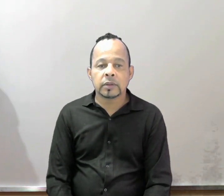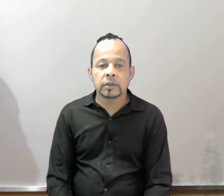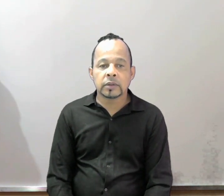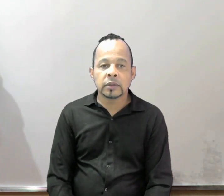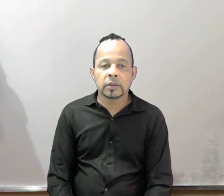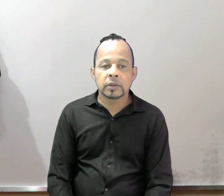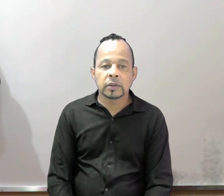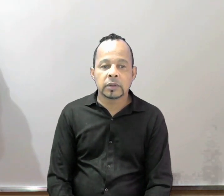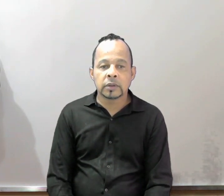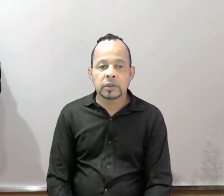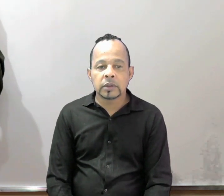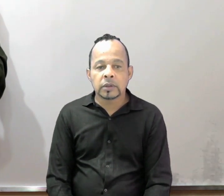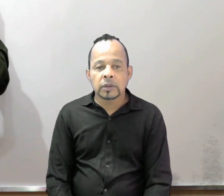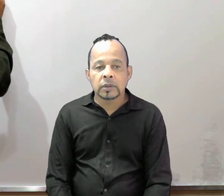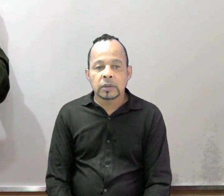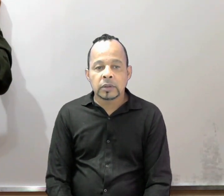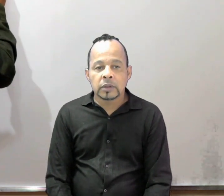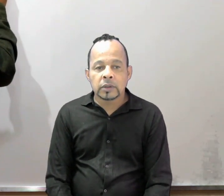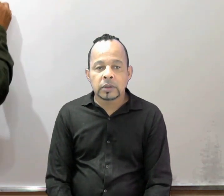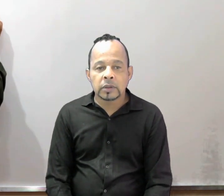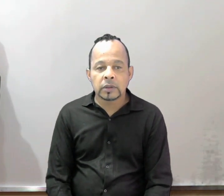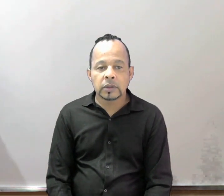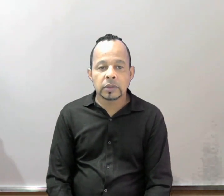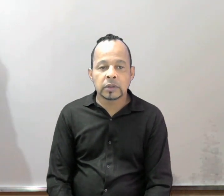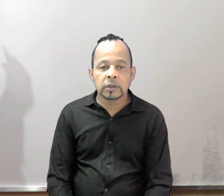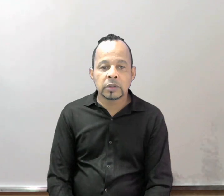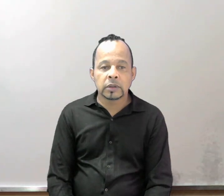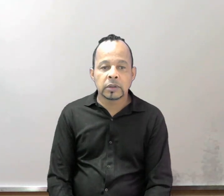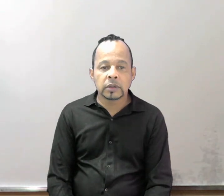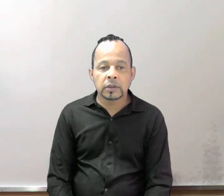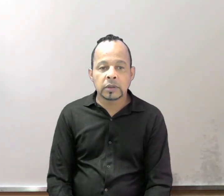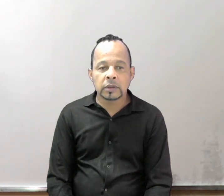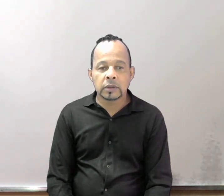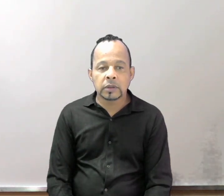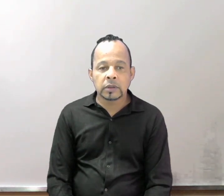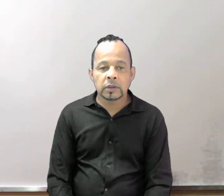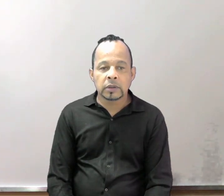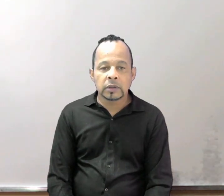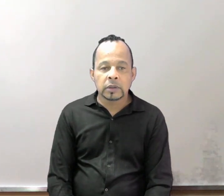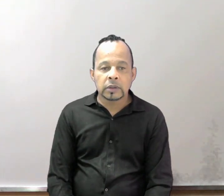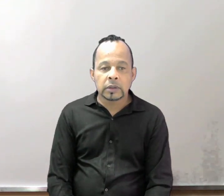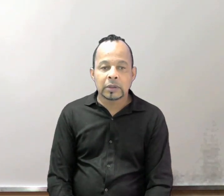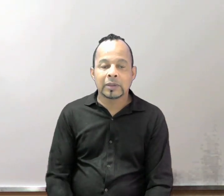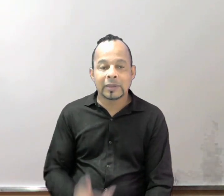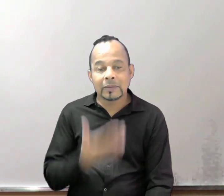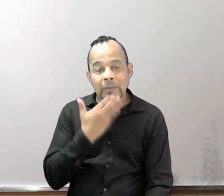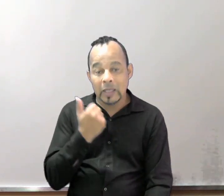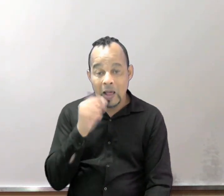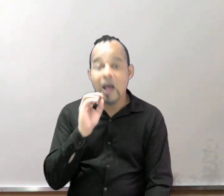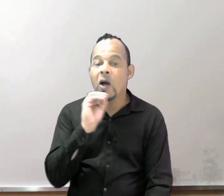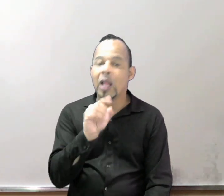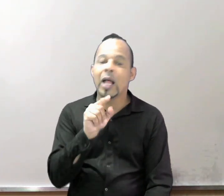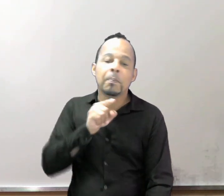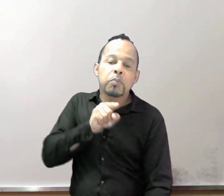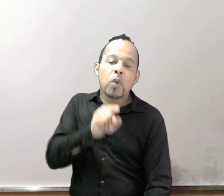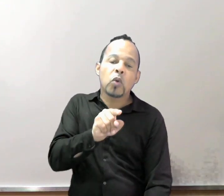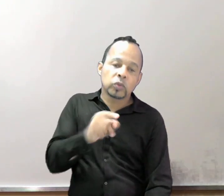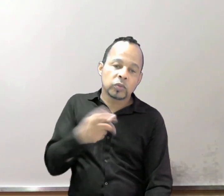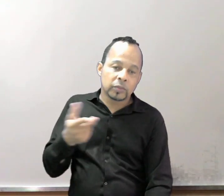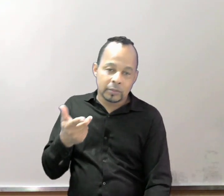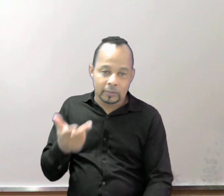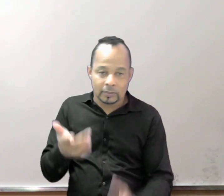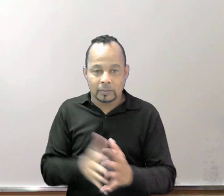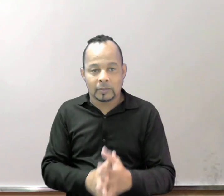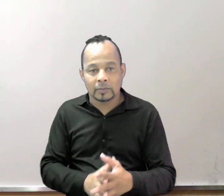Aliás, esse problema não existiria. Poderia existir outro depois, né? Se em algum momento eu for representar uma